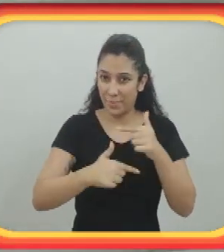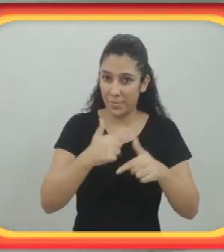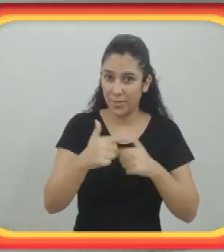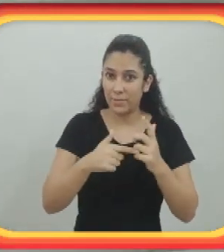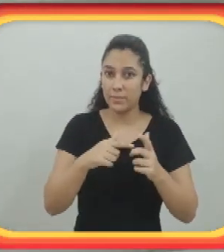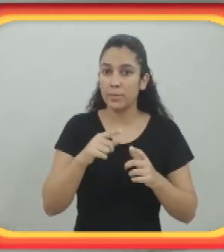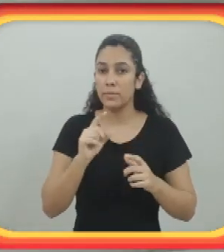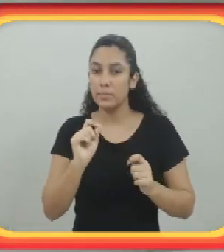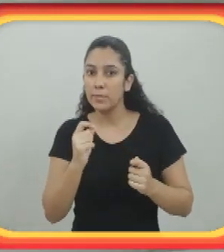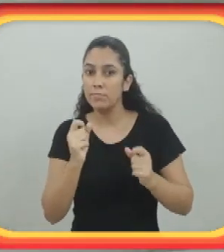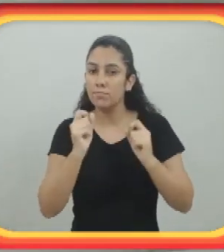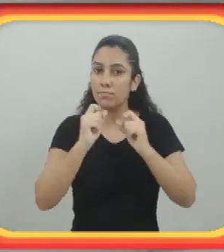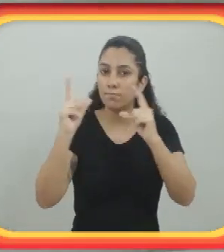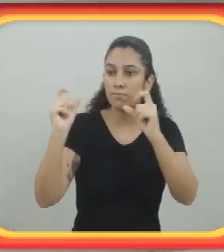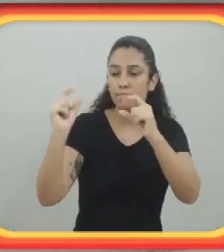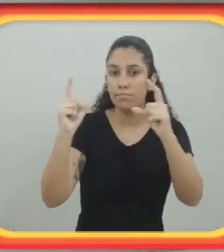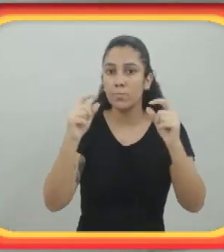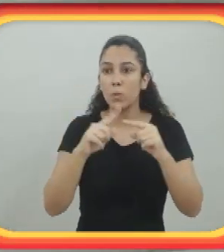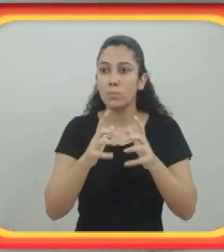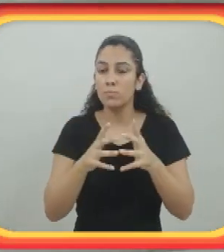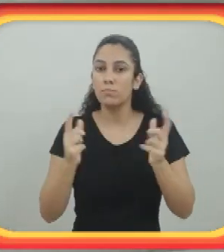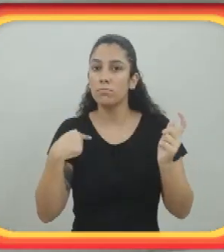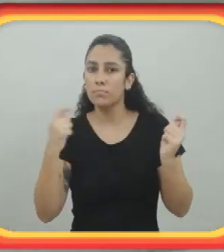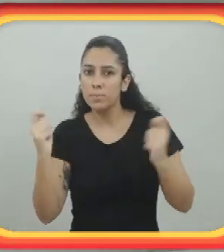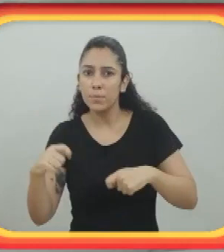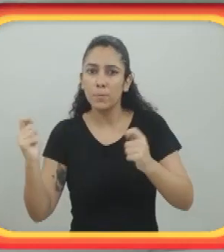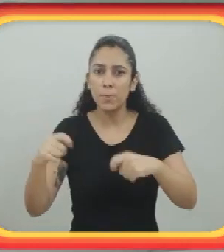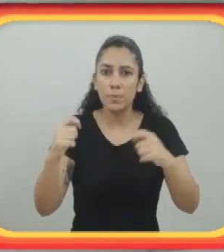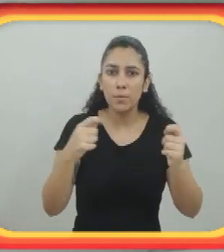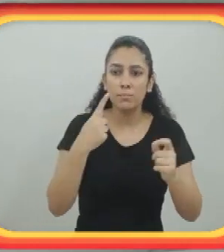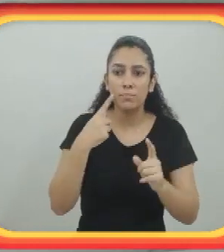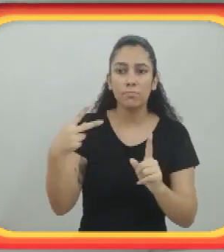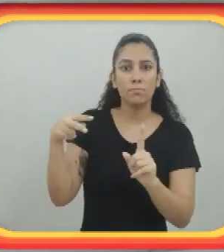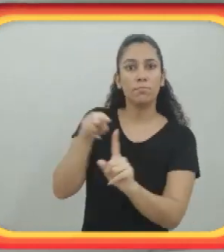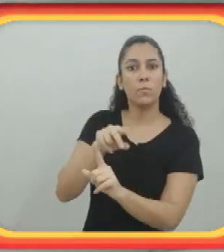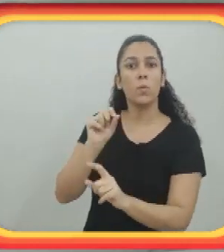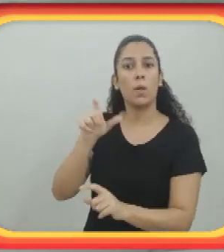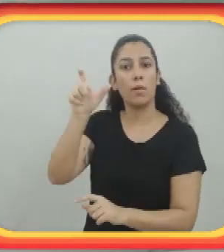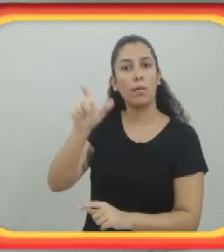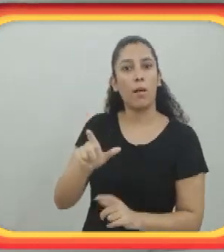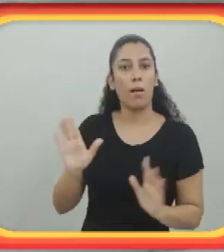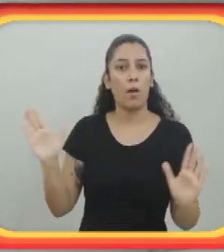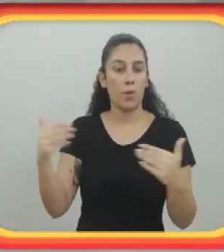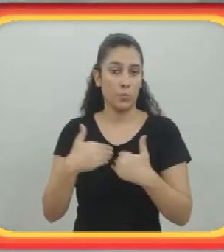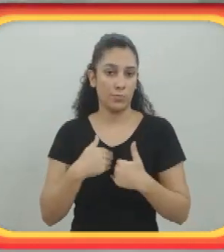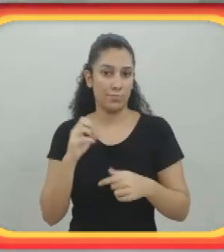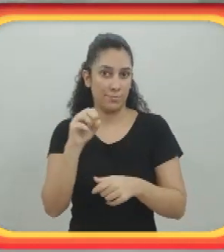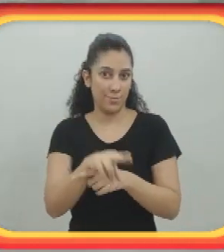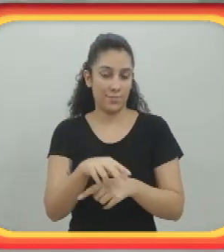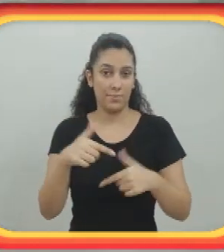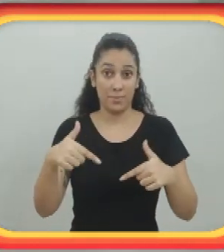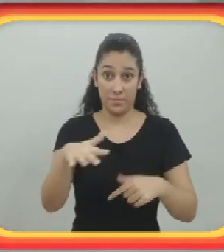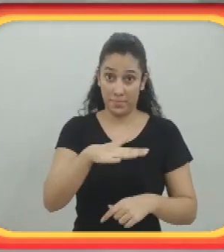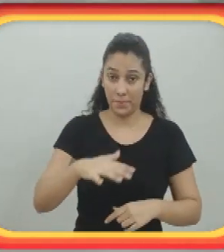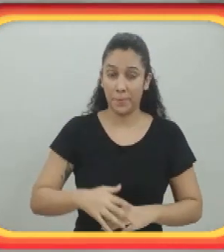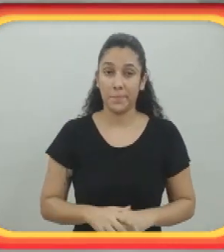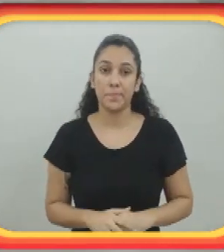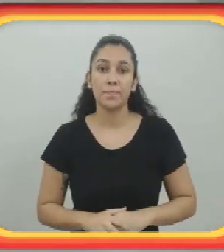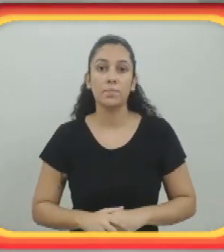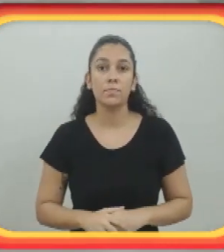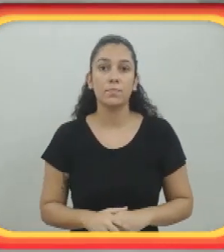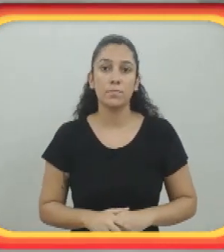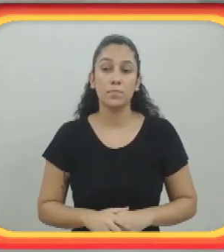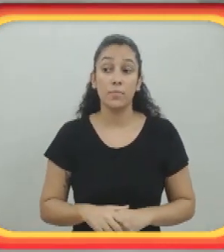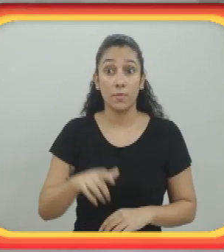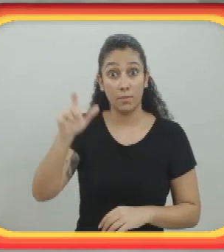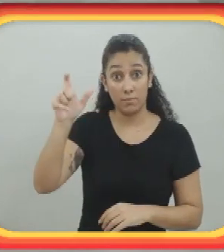potencial. Hoje o mercado de trabalho, apesar de estar muito ainda muito no início, mas o mercado de trabalho está